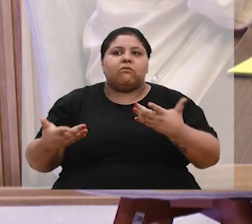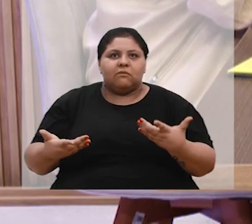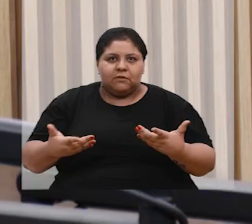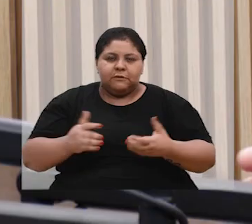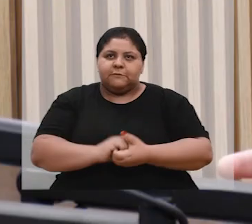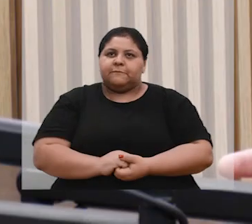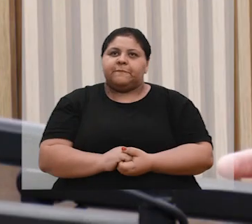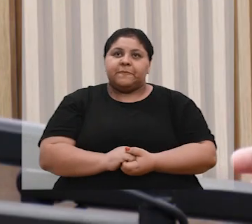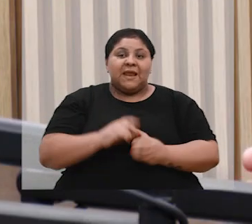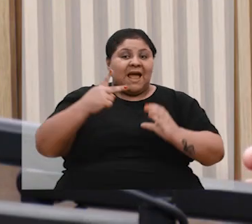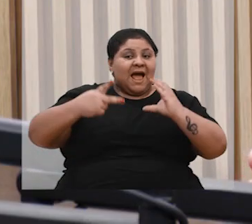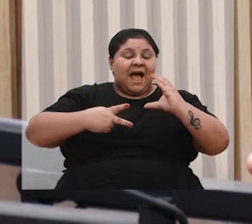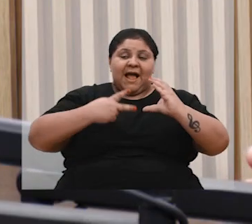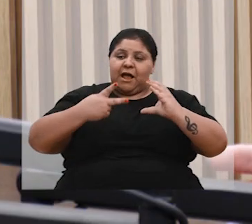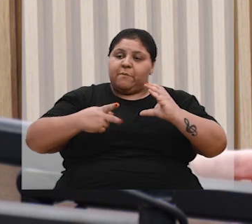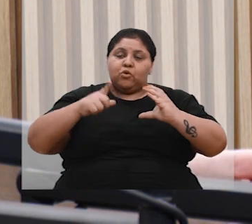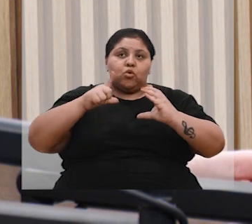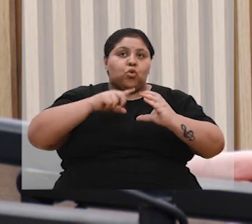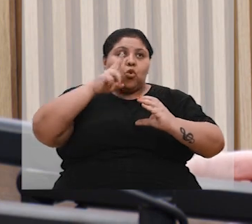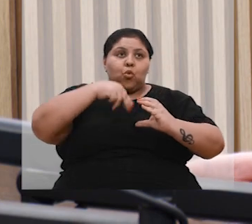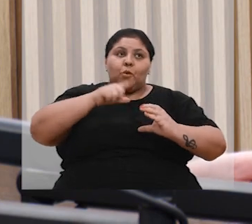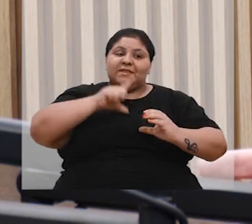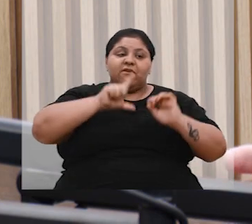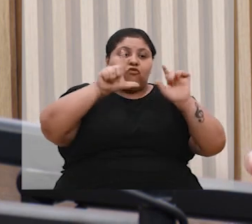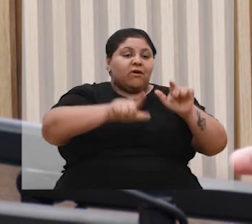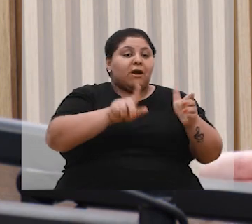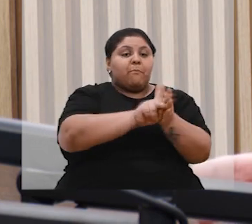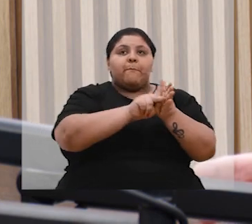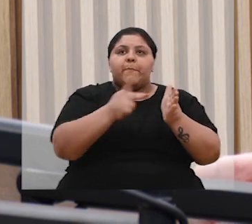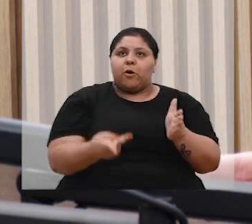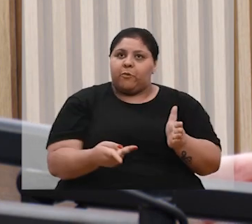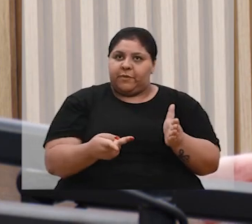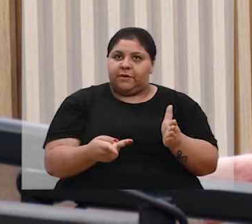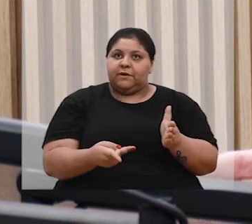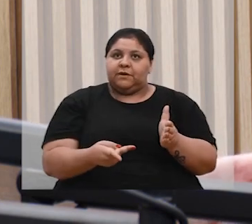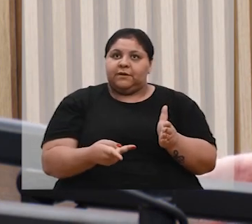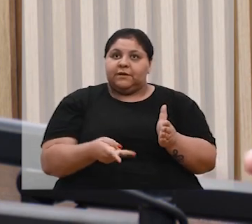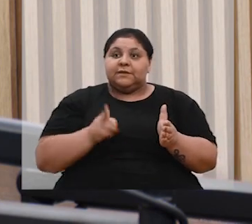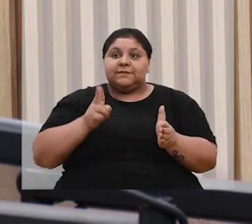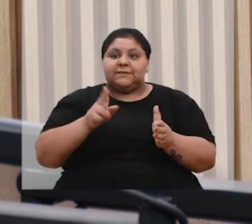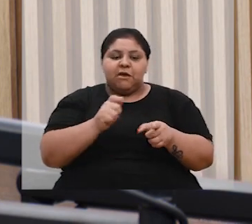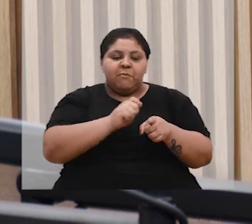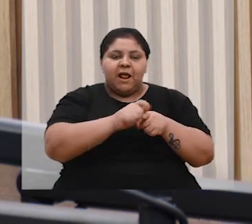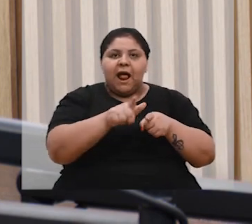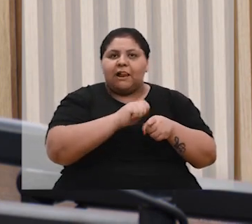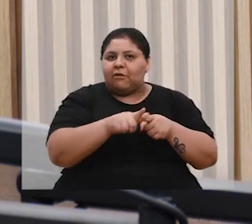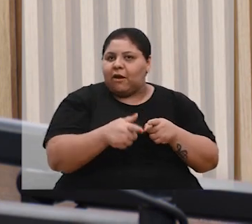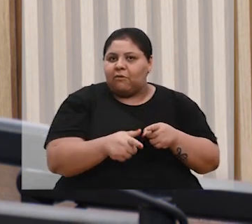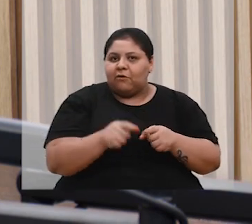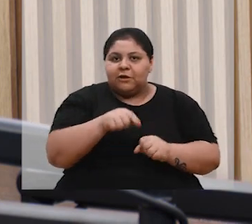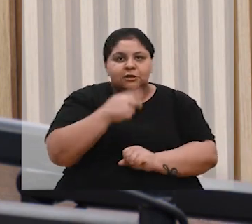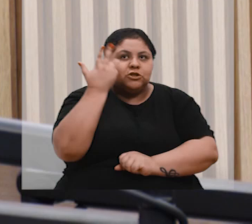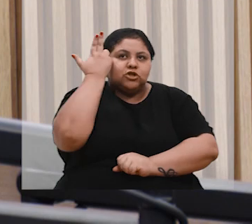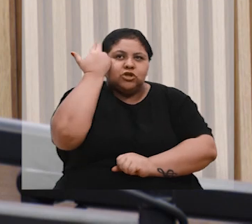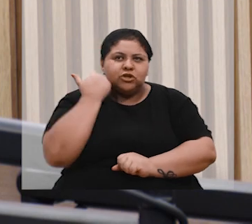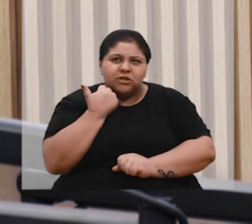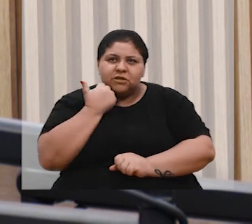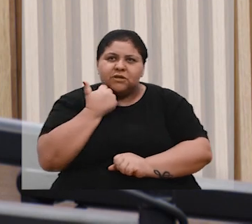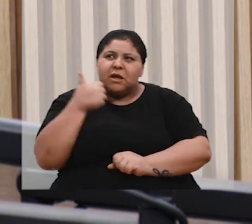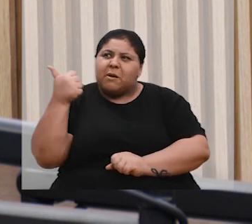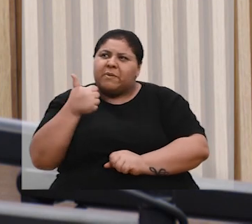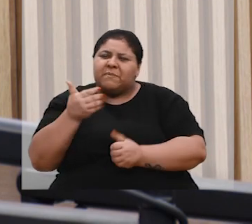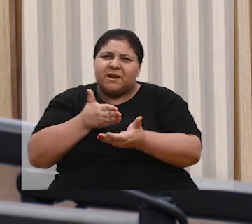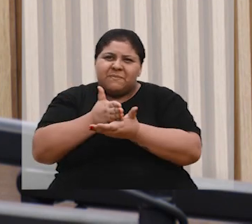uma sede própria, né? Ela nunca teve uma casa própria, a Câmara sempre viveu de aluguel, né? Isso era muito comum ali na primeira metade